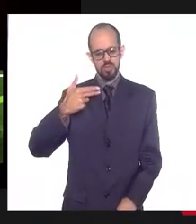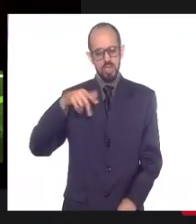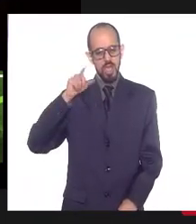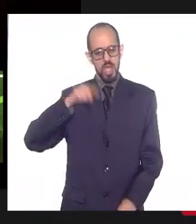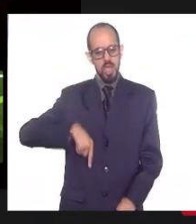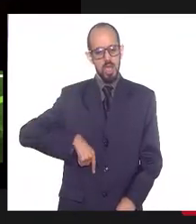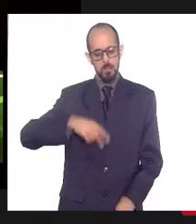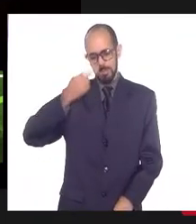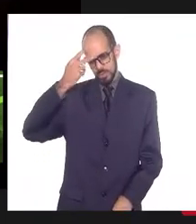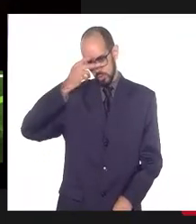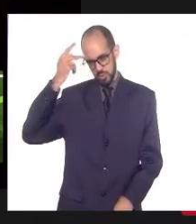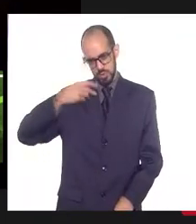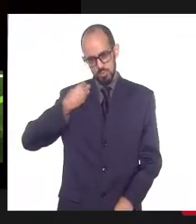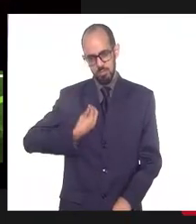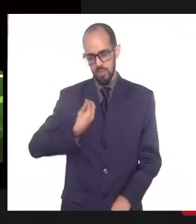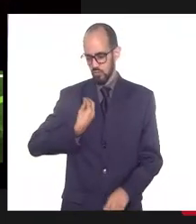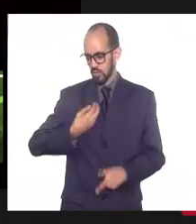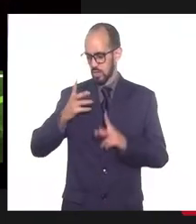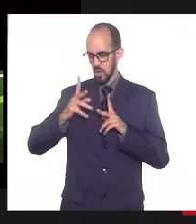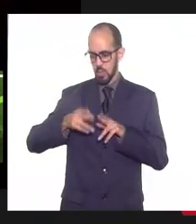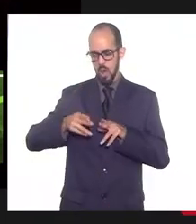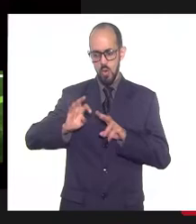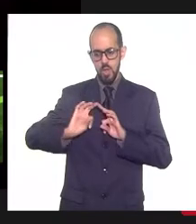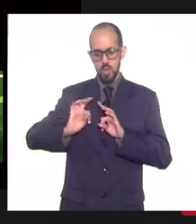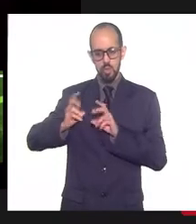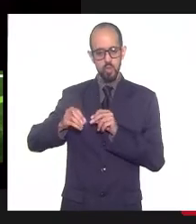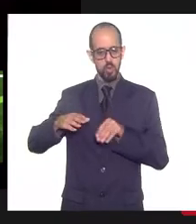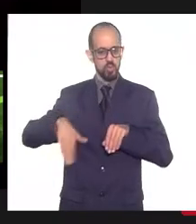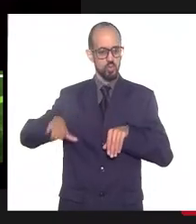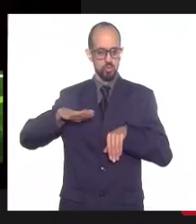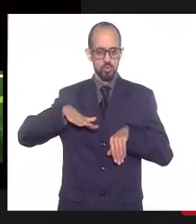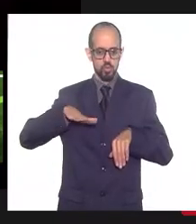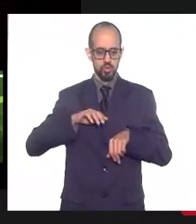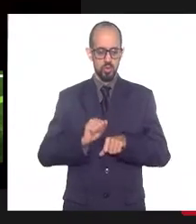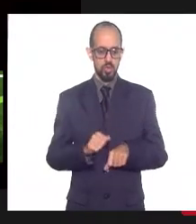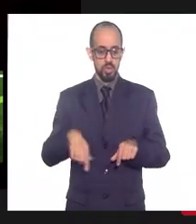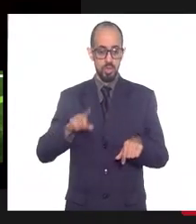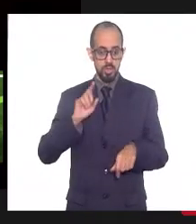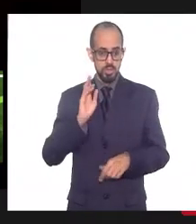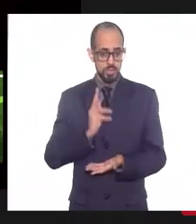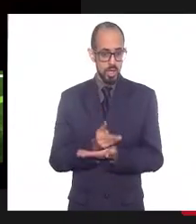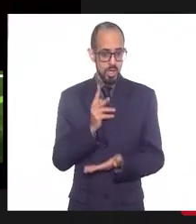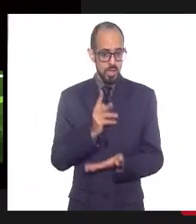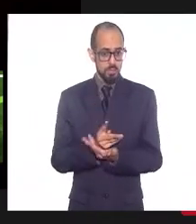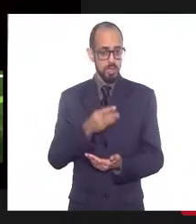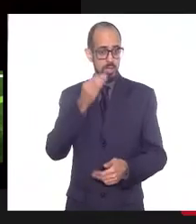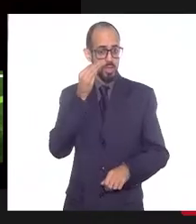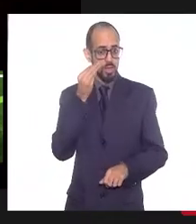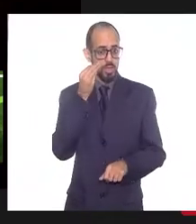que têm uma vida igual a todo mundo, e na tentativa sempre de